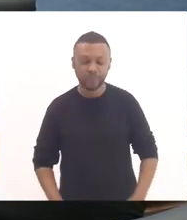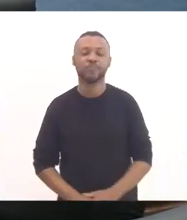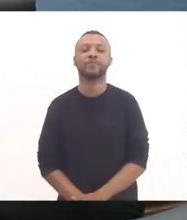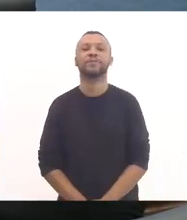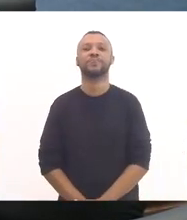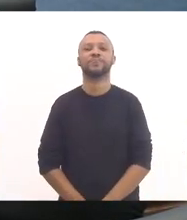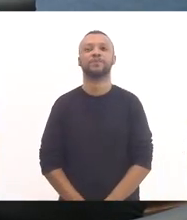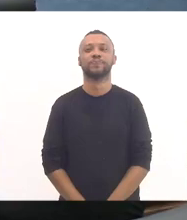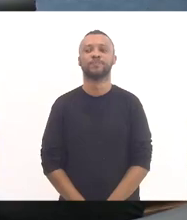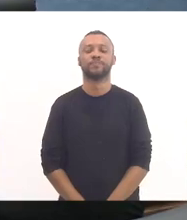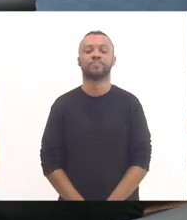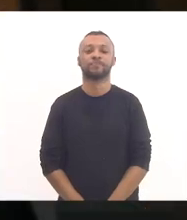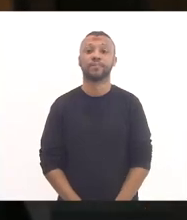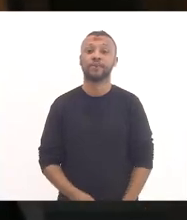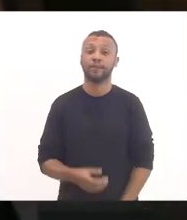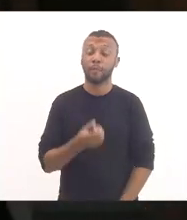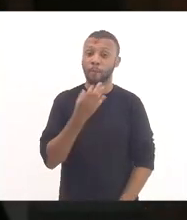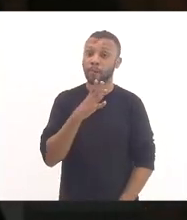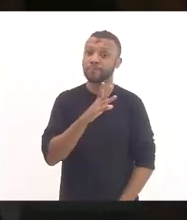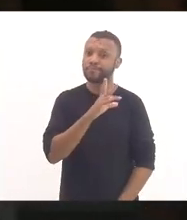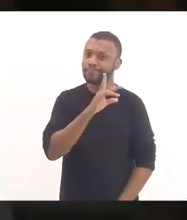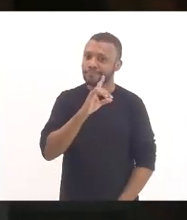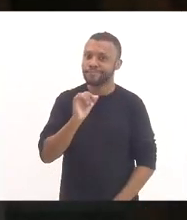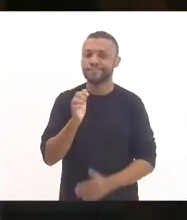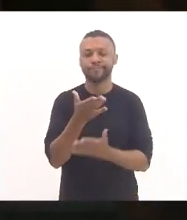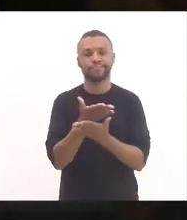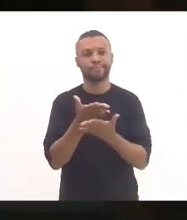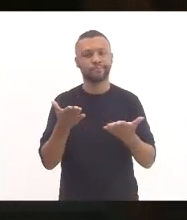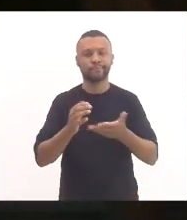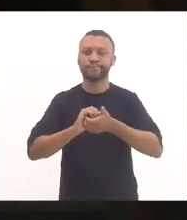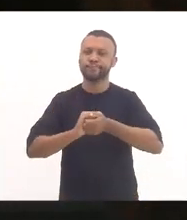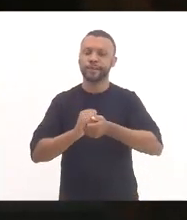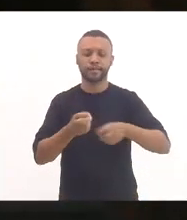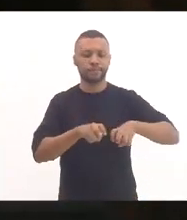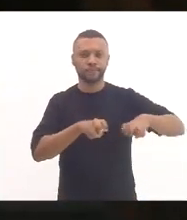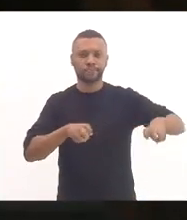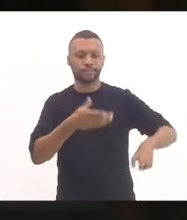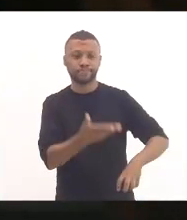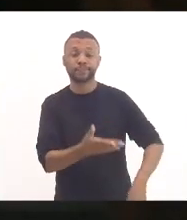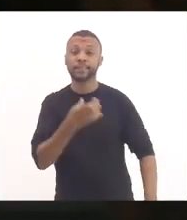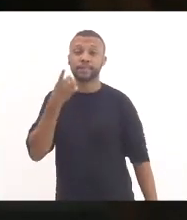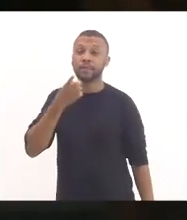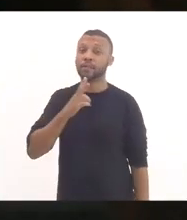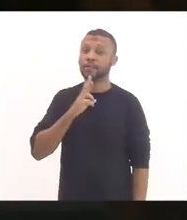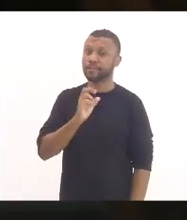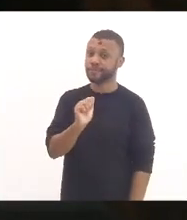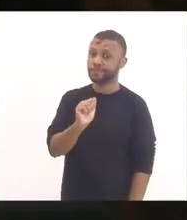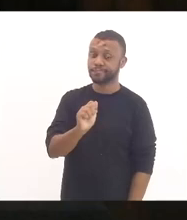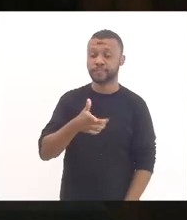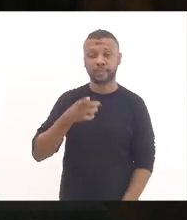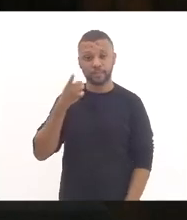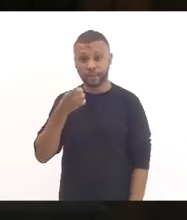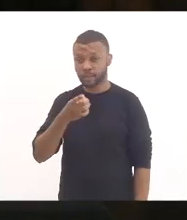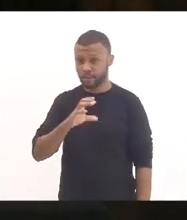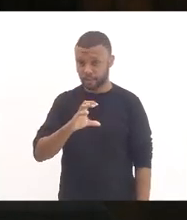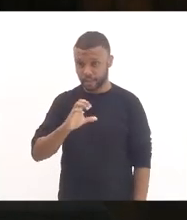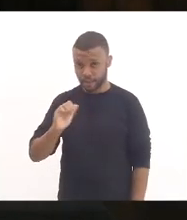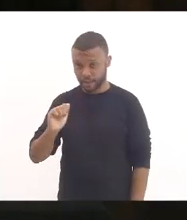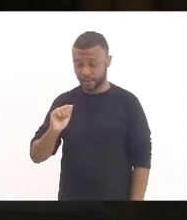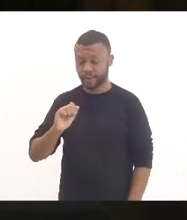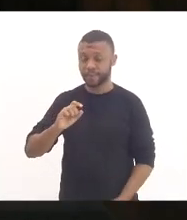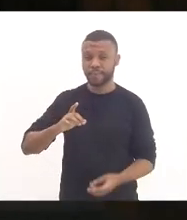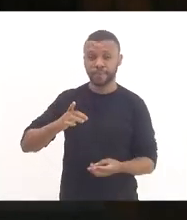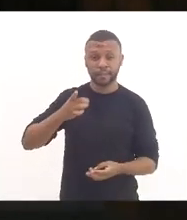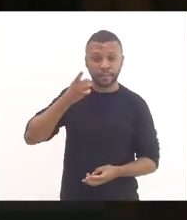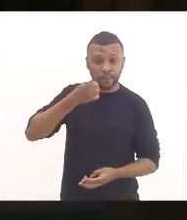Oi bom dia a todos comprimento a mesa Deputado Rodrigo Amorim deputado Carlos Augusto deputada Martha Rocha